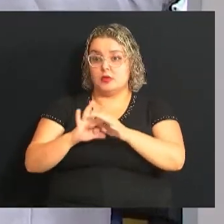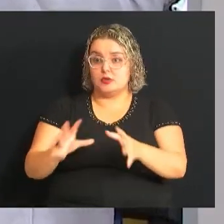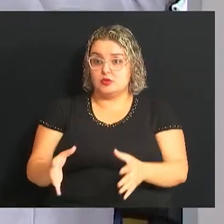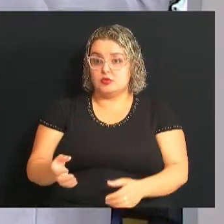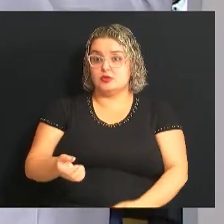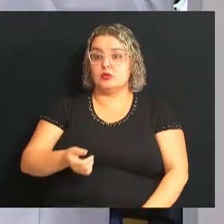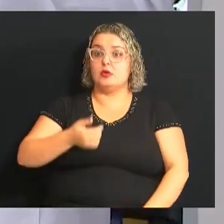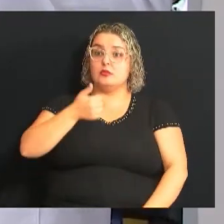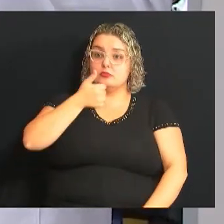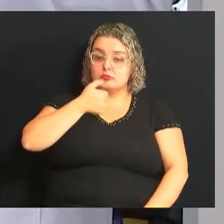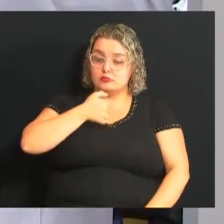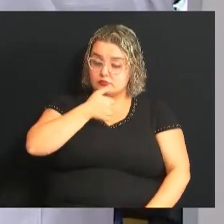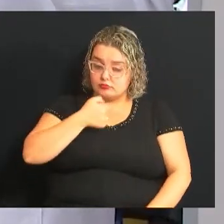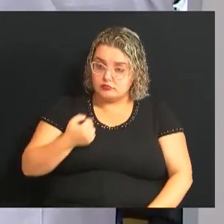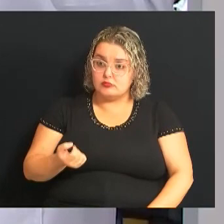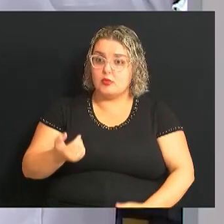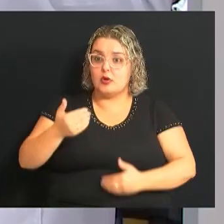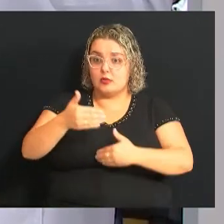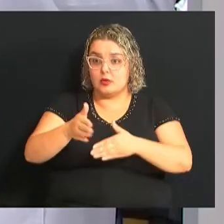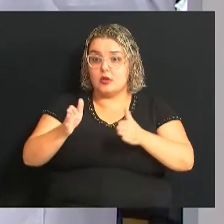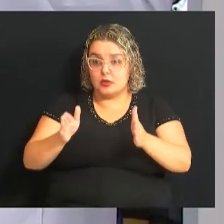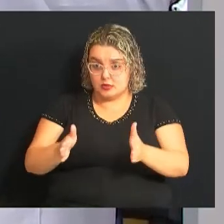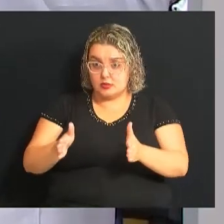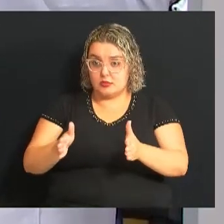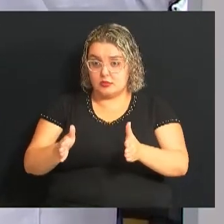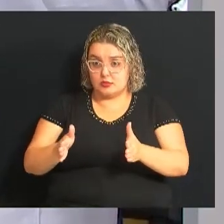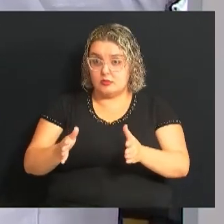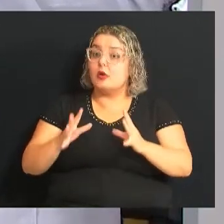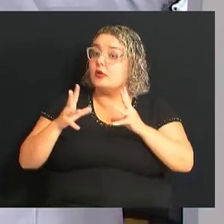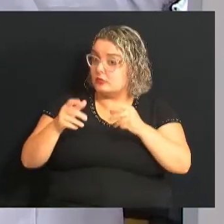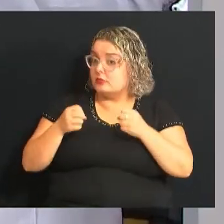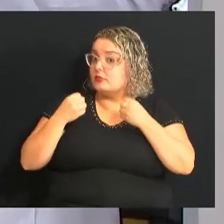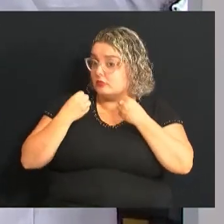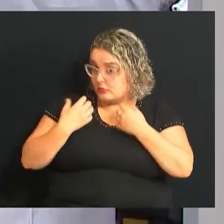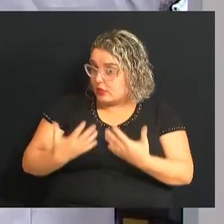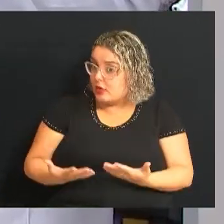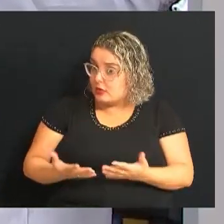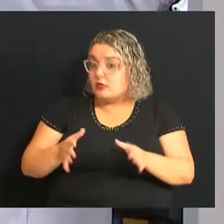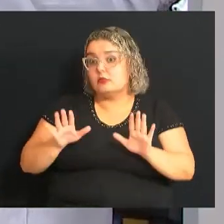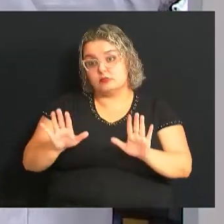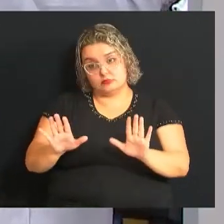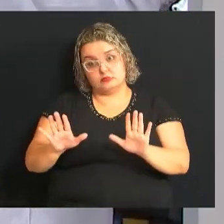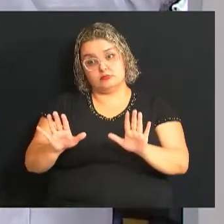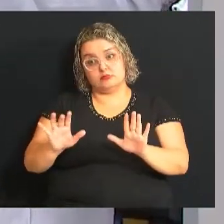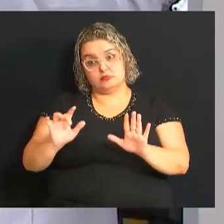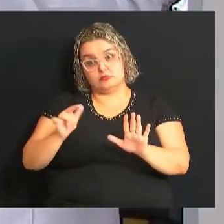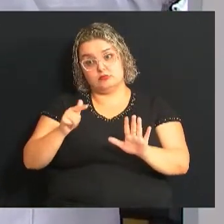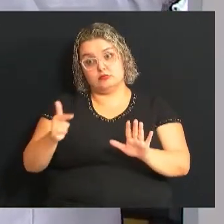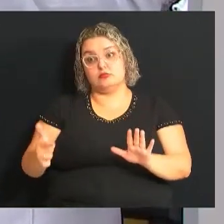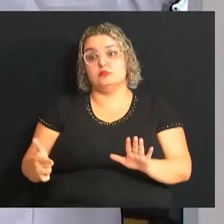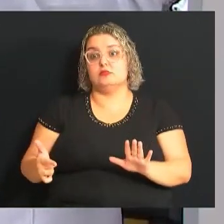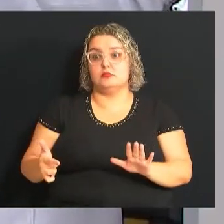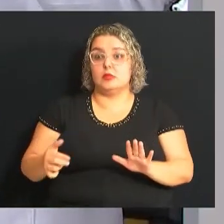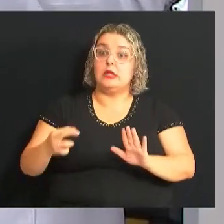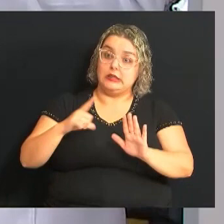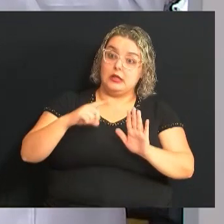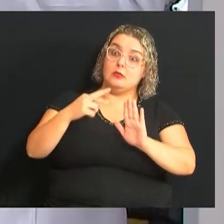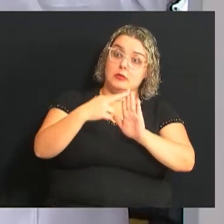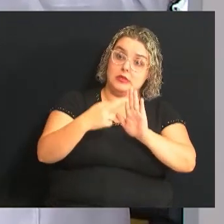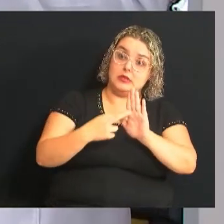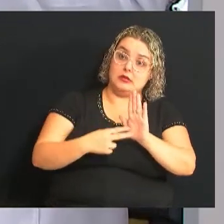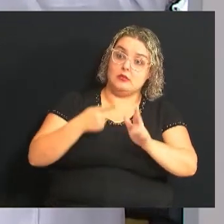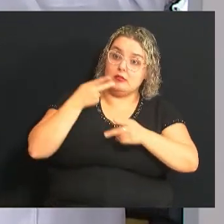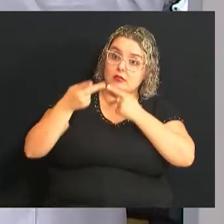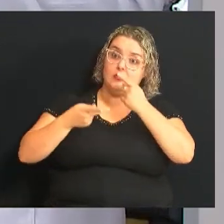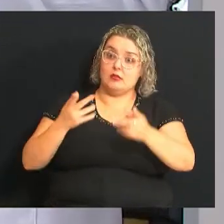de jejum, foi na caixinha de transporte, foi tudo tranquilo. Então, no avião tem algumas regrinhas, a gente pode até falar sobre isso